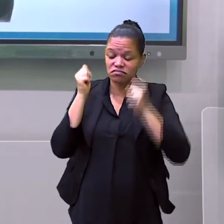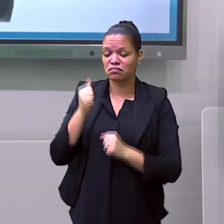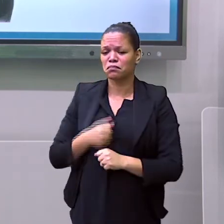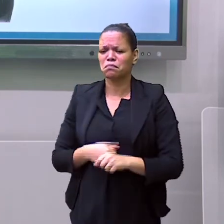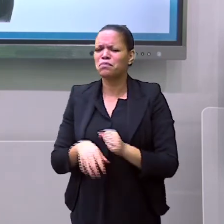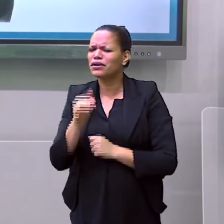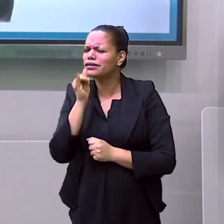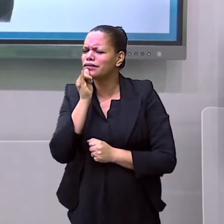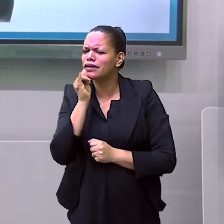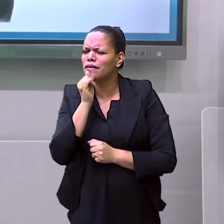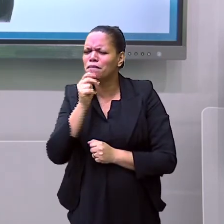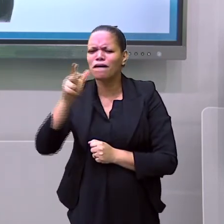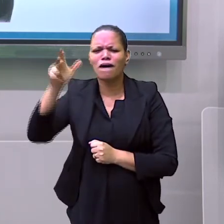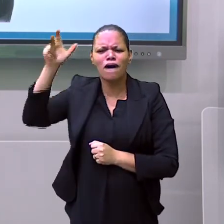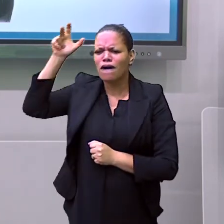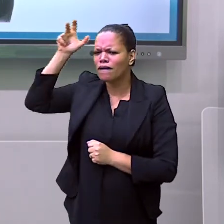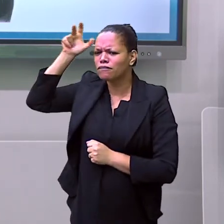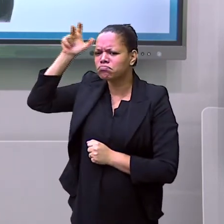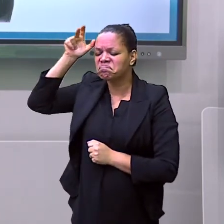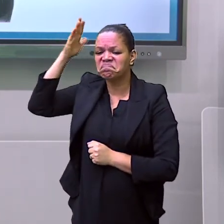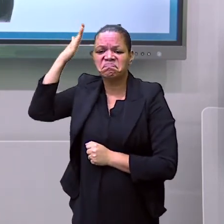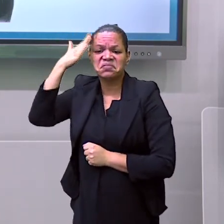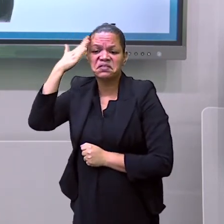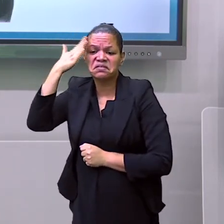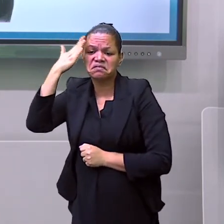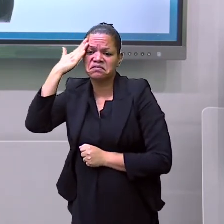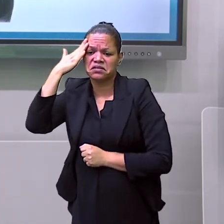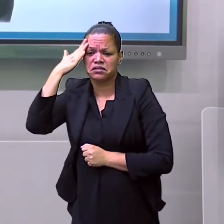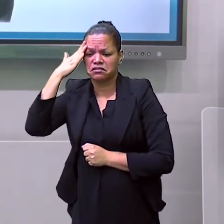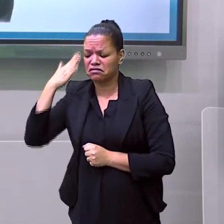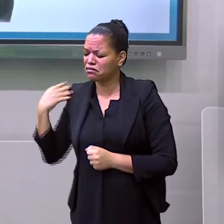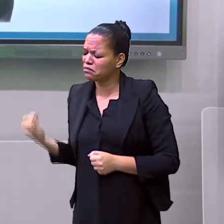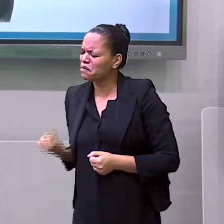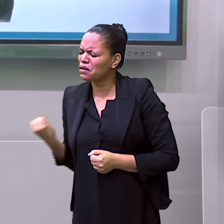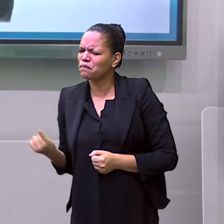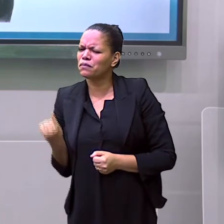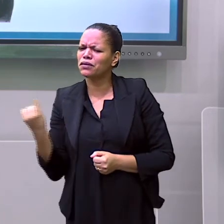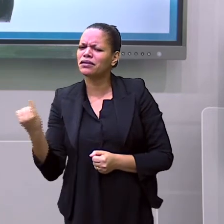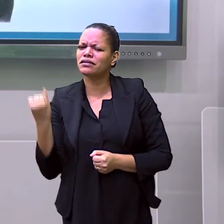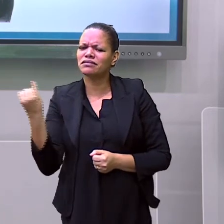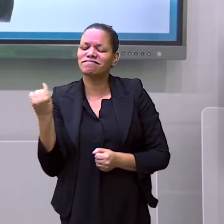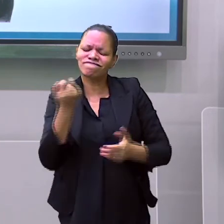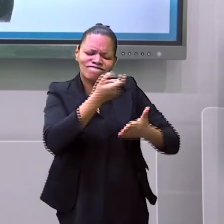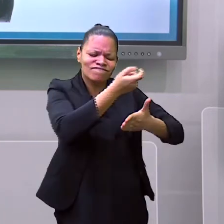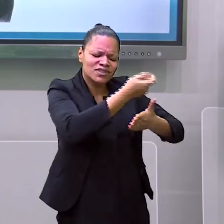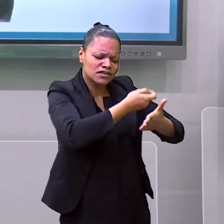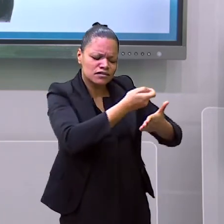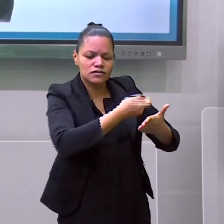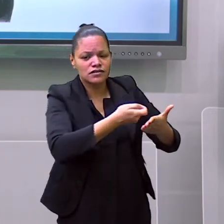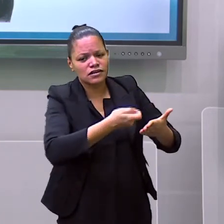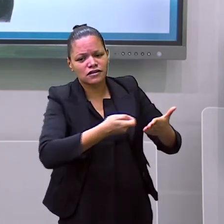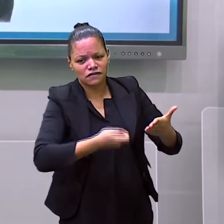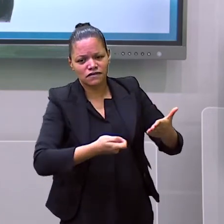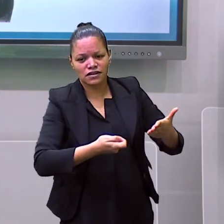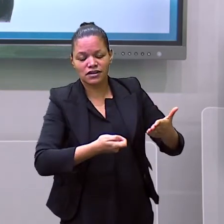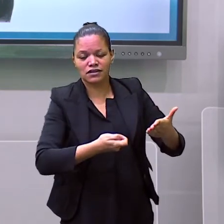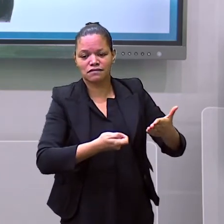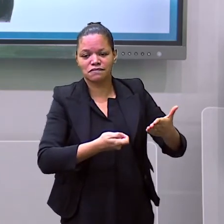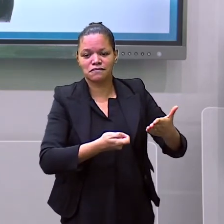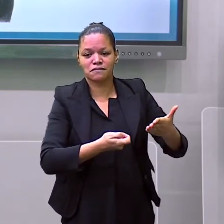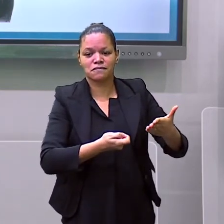menor noção da importância daquele acontecimento, né, da importância das suas